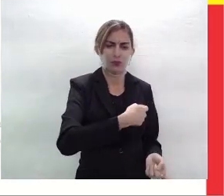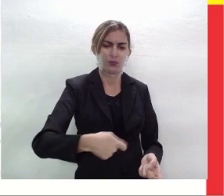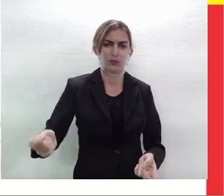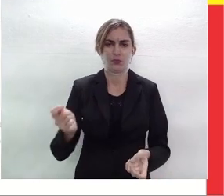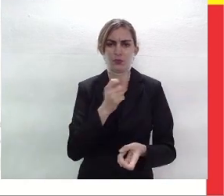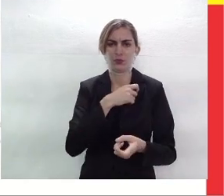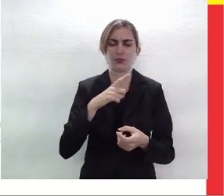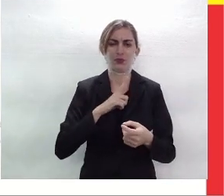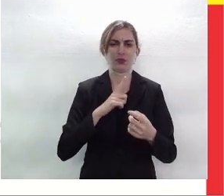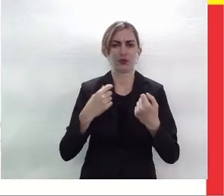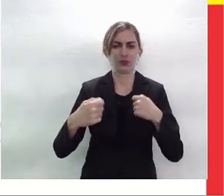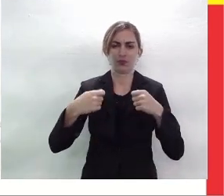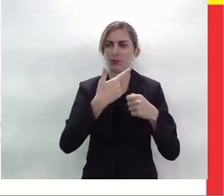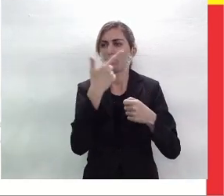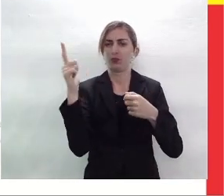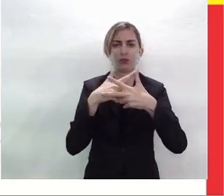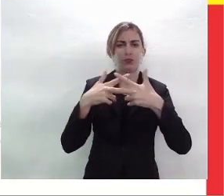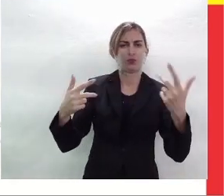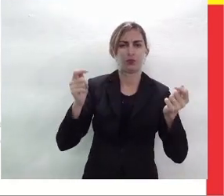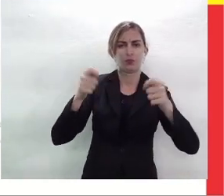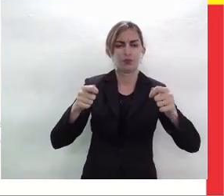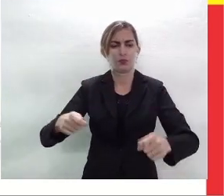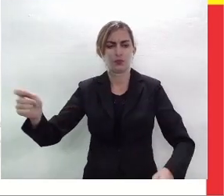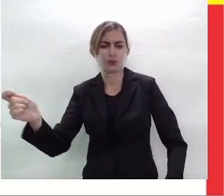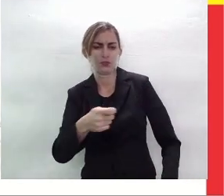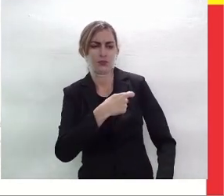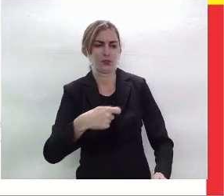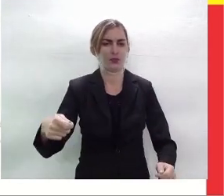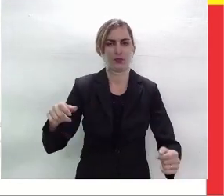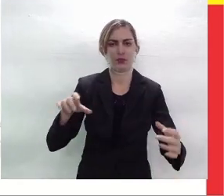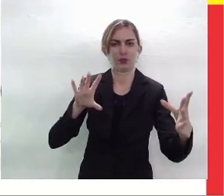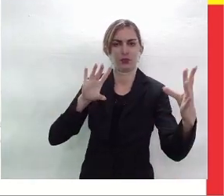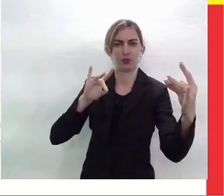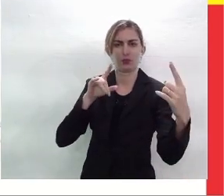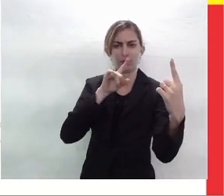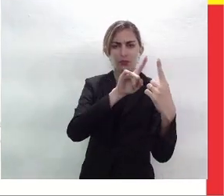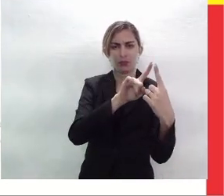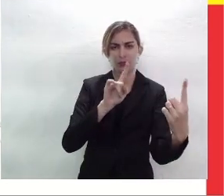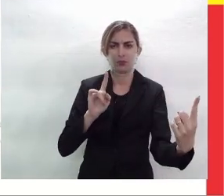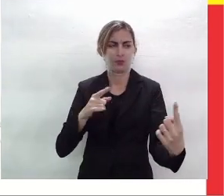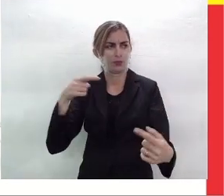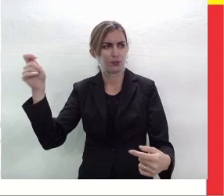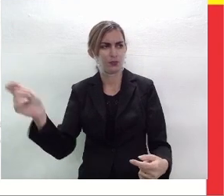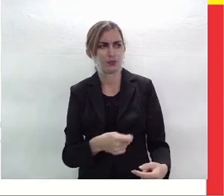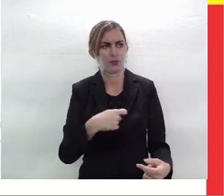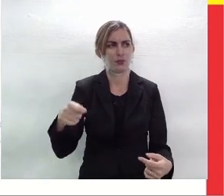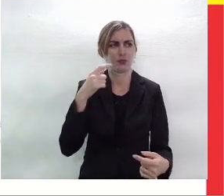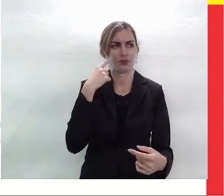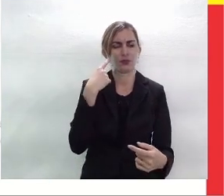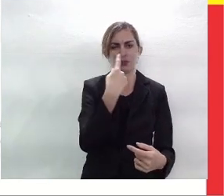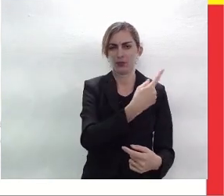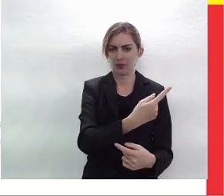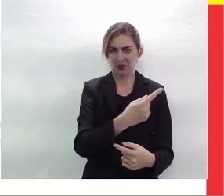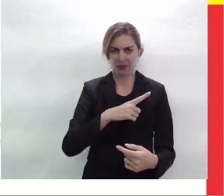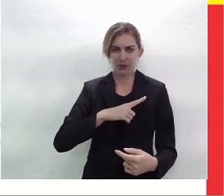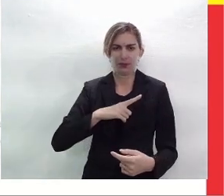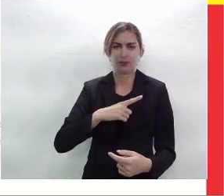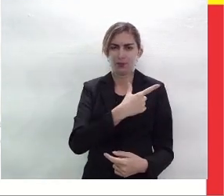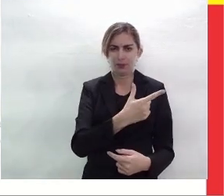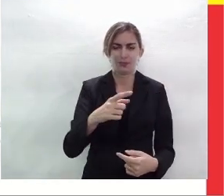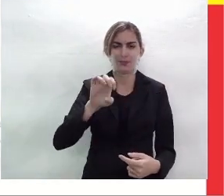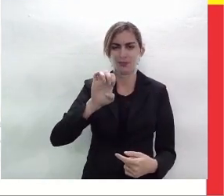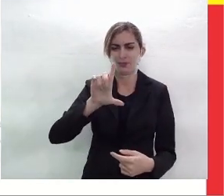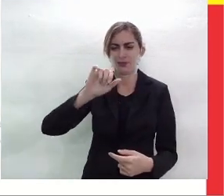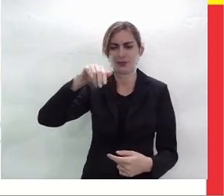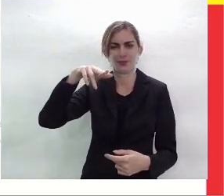que precisam de implementos para poder tocar no oponente, né? Nessa imagem embaixo, a gente tem a